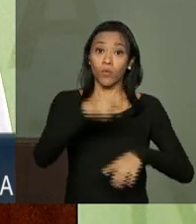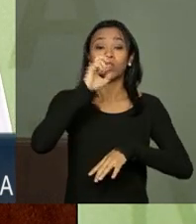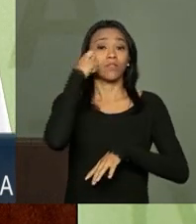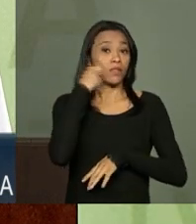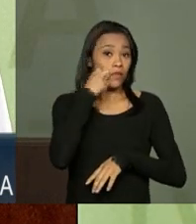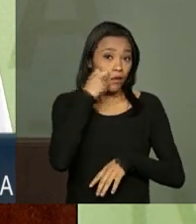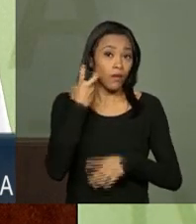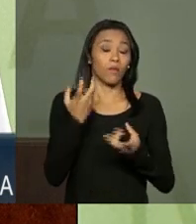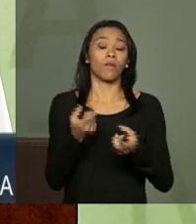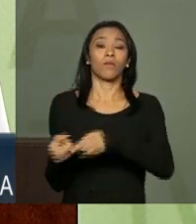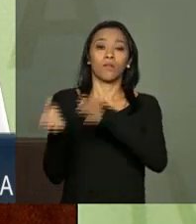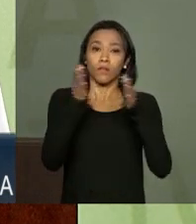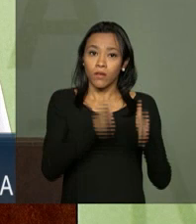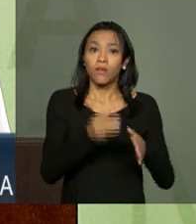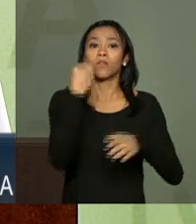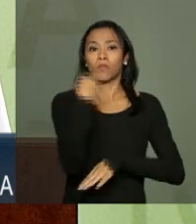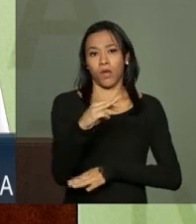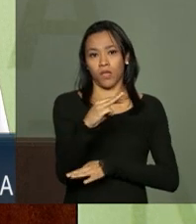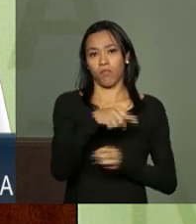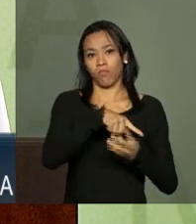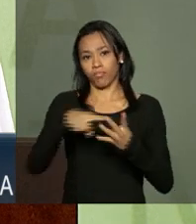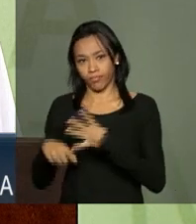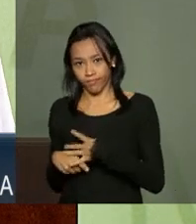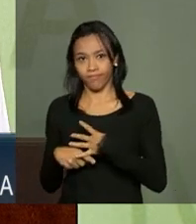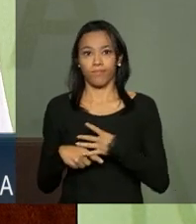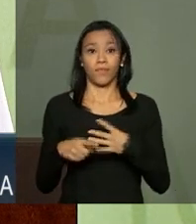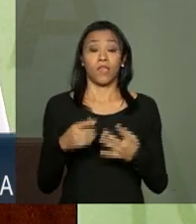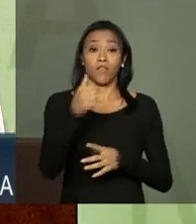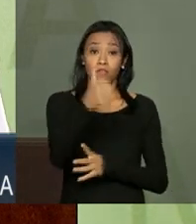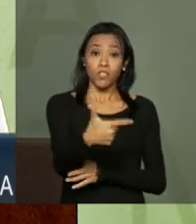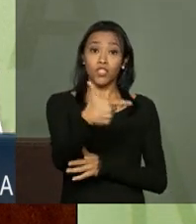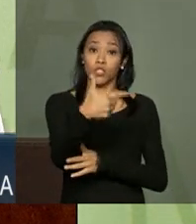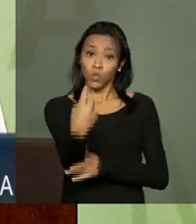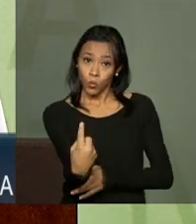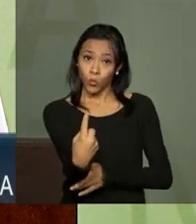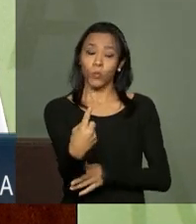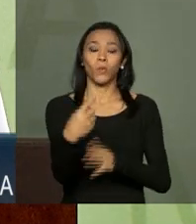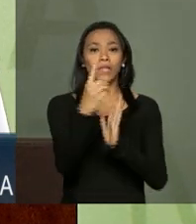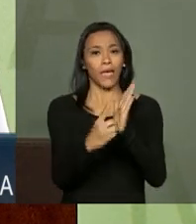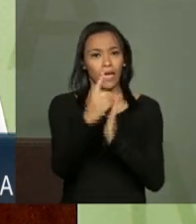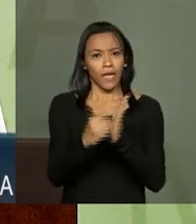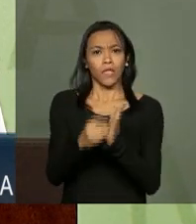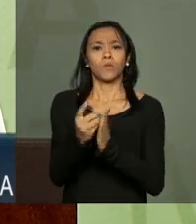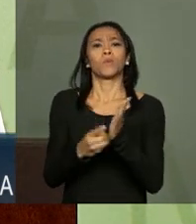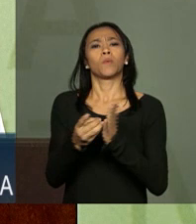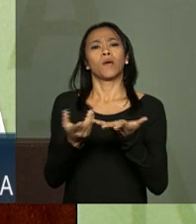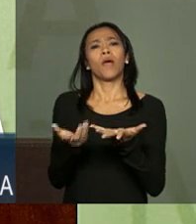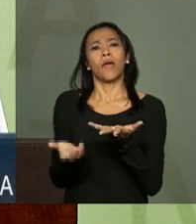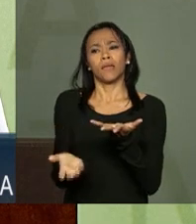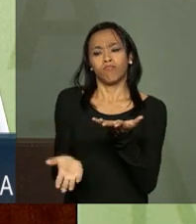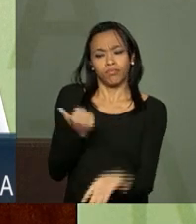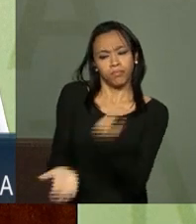Norte, Monge Belo, no Maranhão. 21 decretos são de desapropriação de terras para